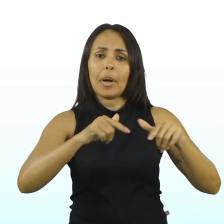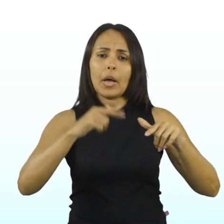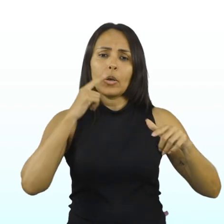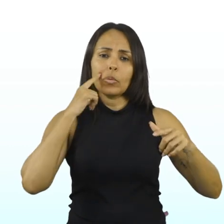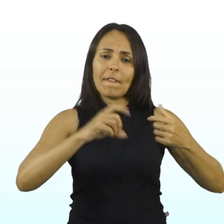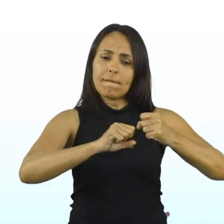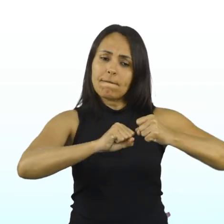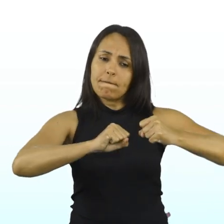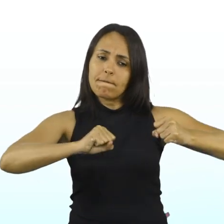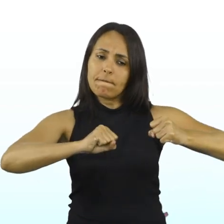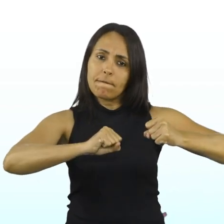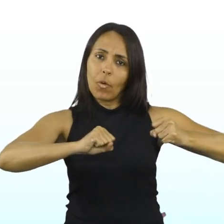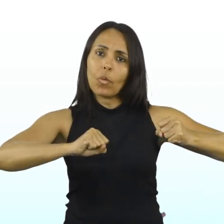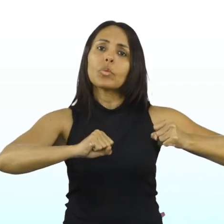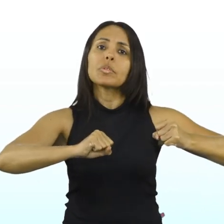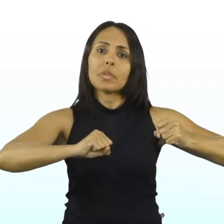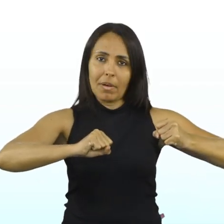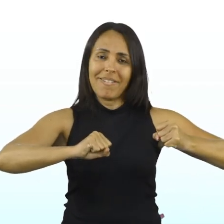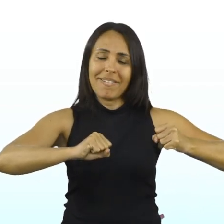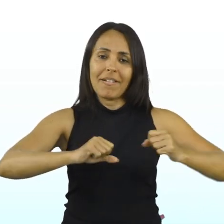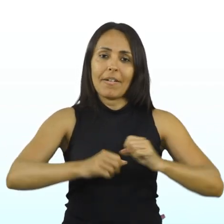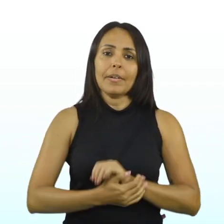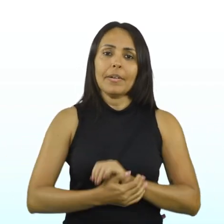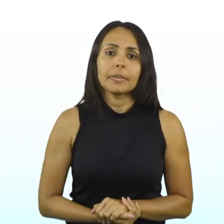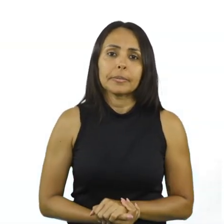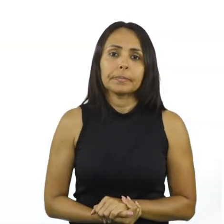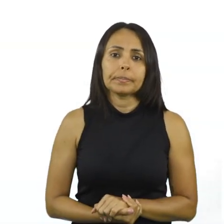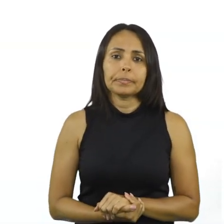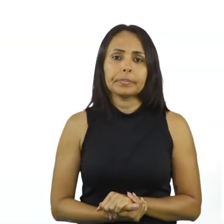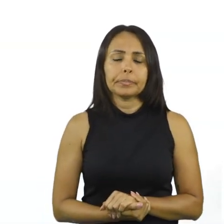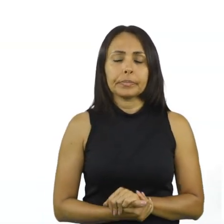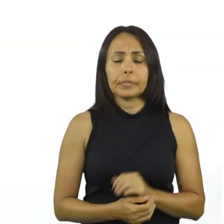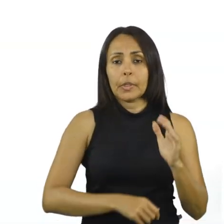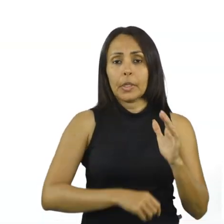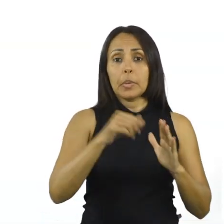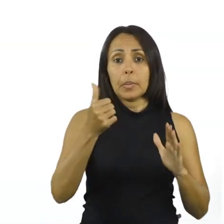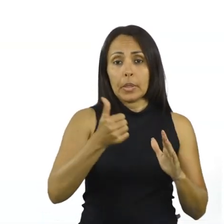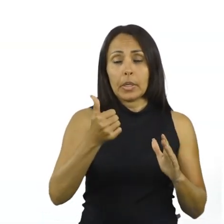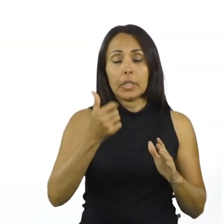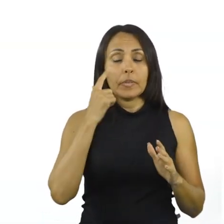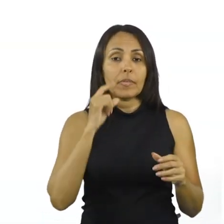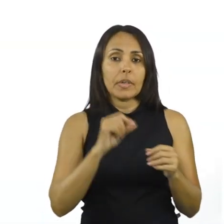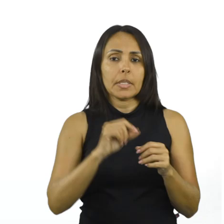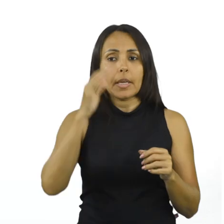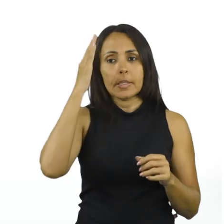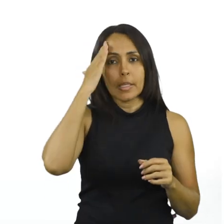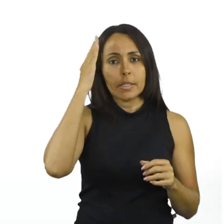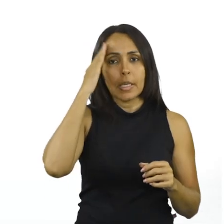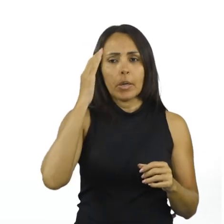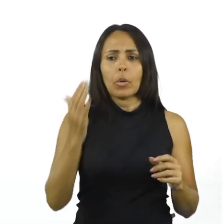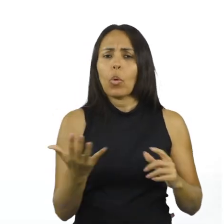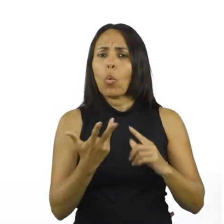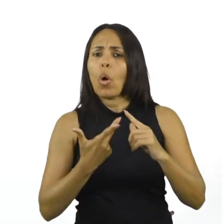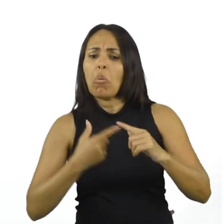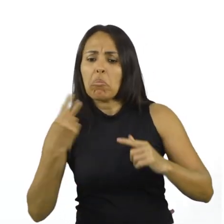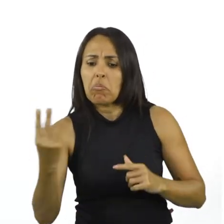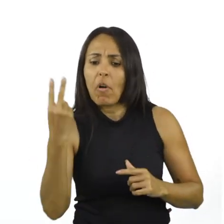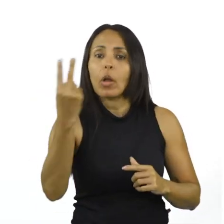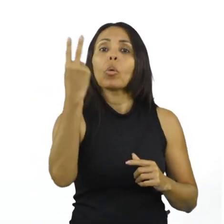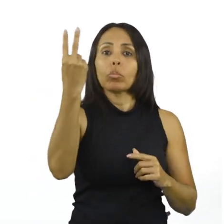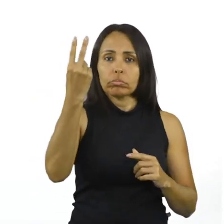força elástica quando a mola se encontra comprimida. Então, a primeira coisa que a gente vai fazer é entender quanto vale